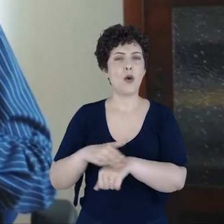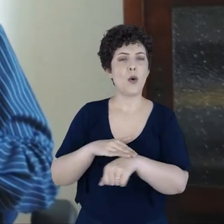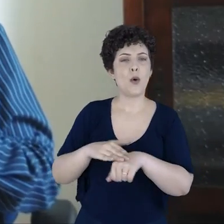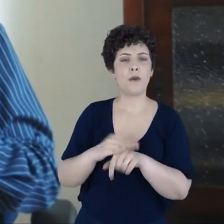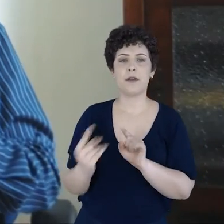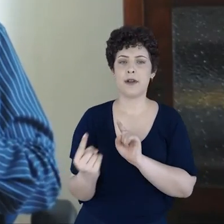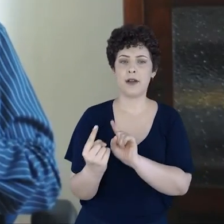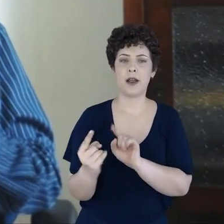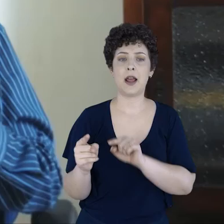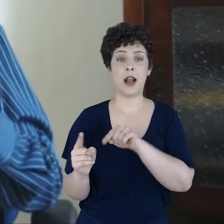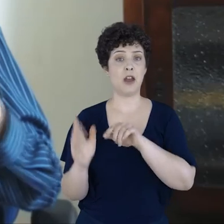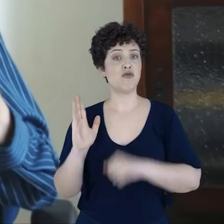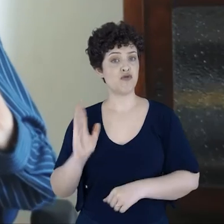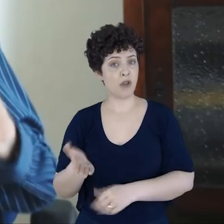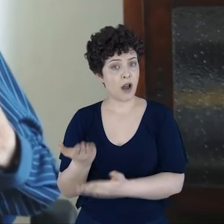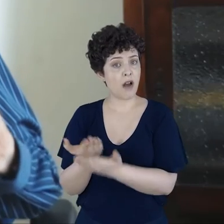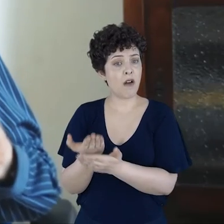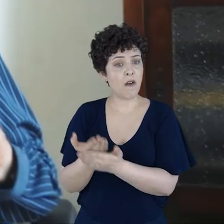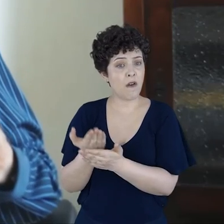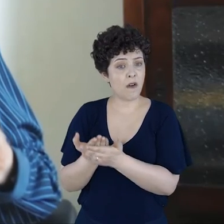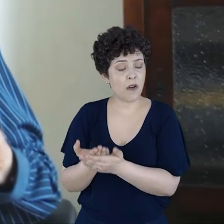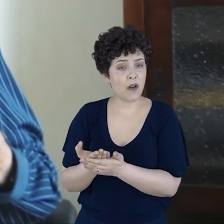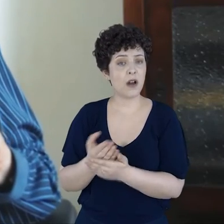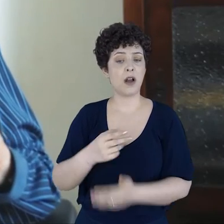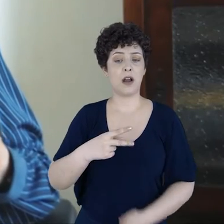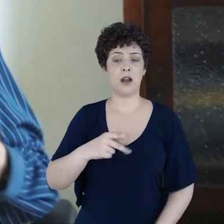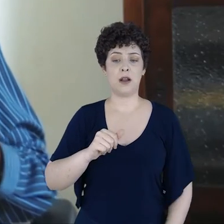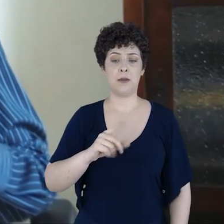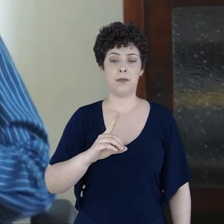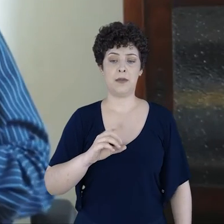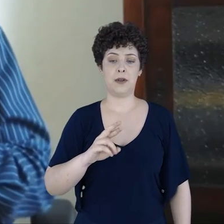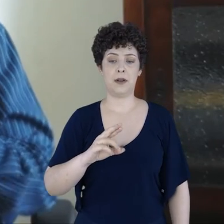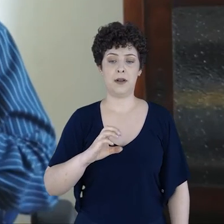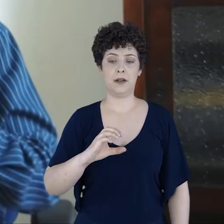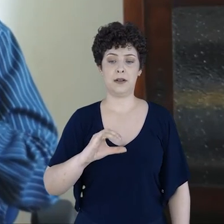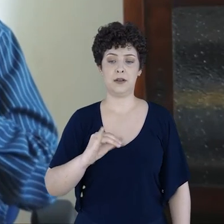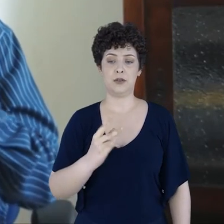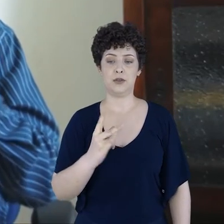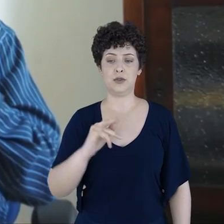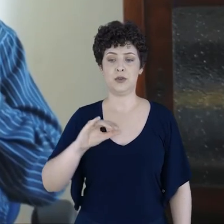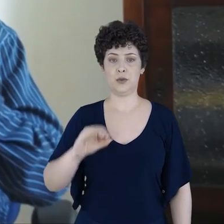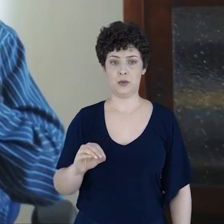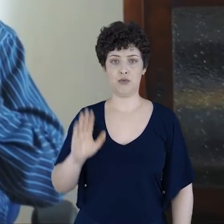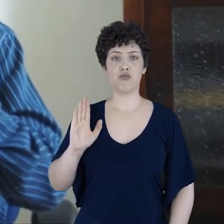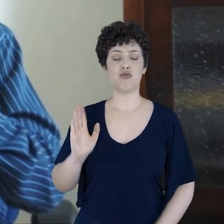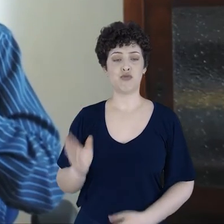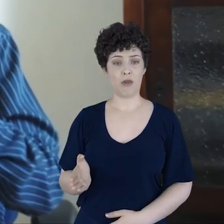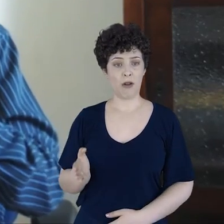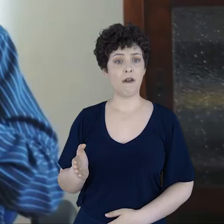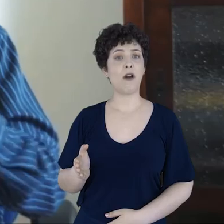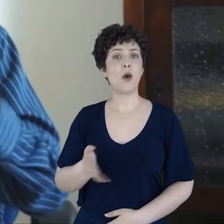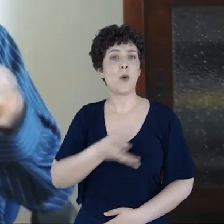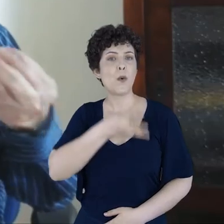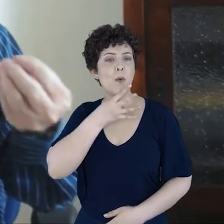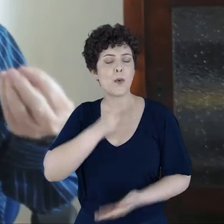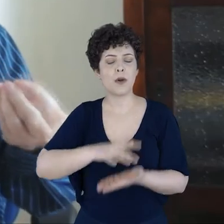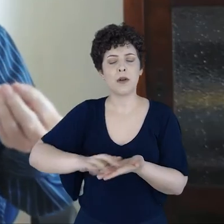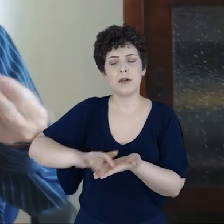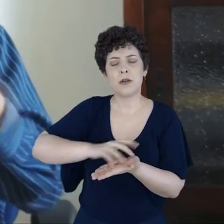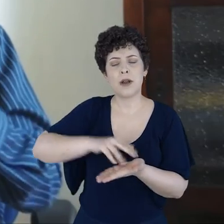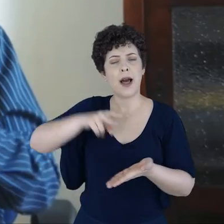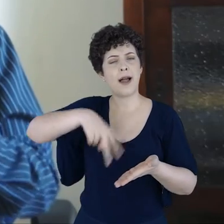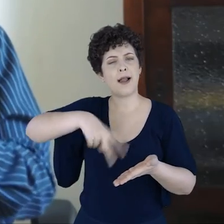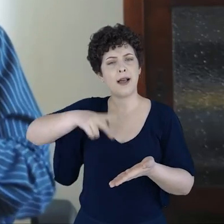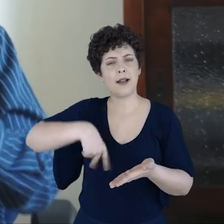eu conversei com ela. Ela já tinha feito o Instituto Padre Chico. Ela já tinha... Usa óculos de grau. Conhecia o